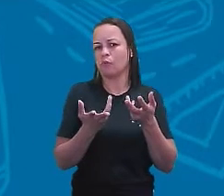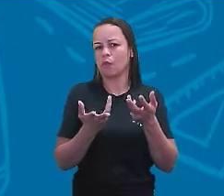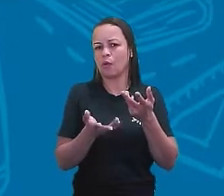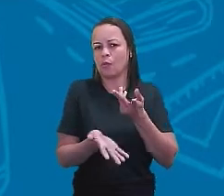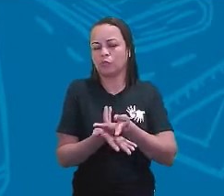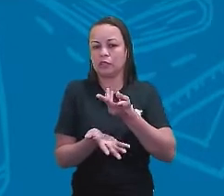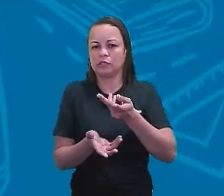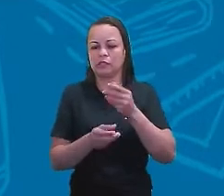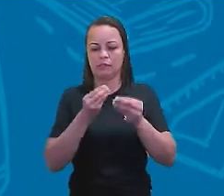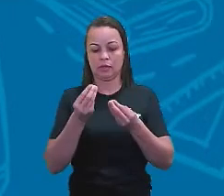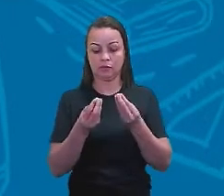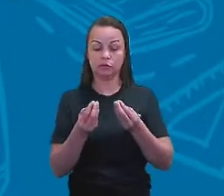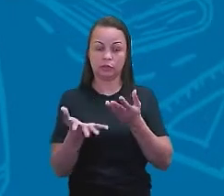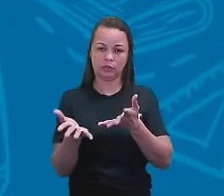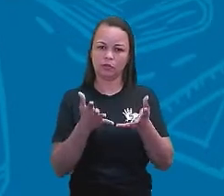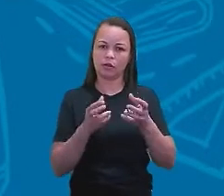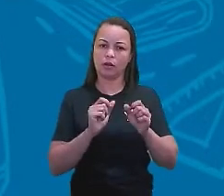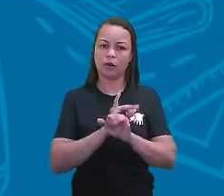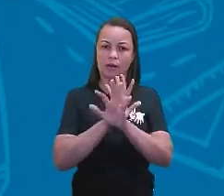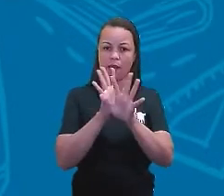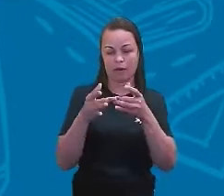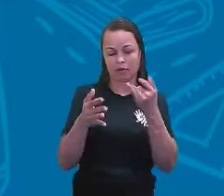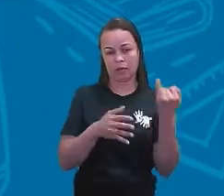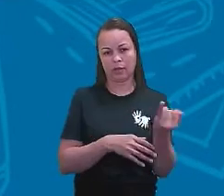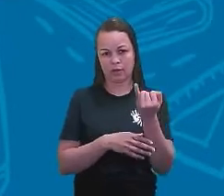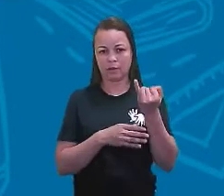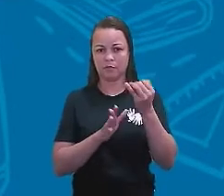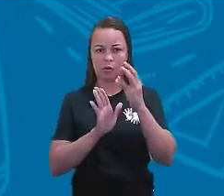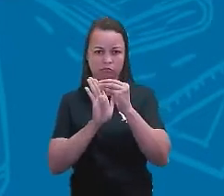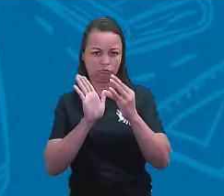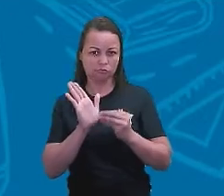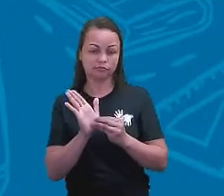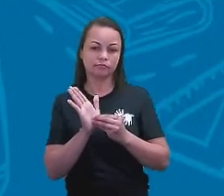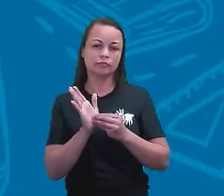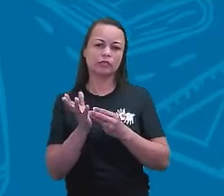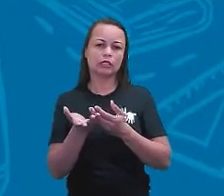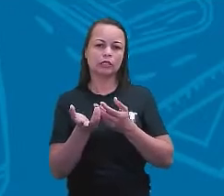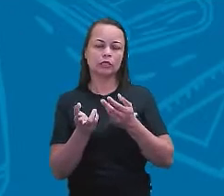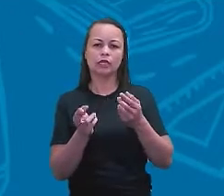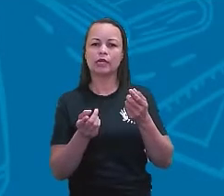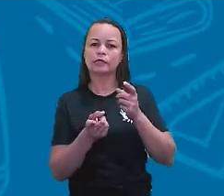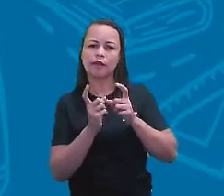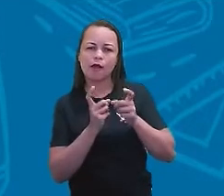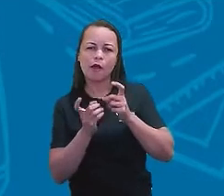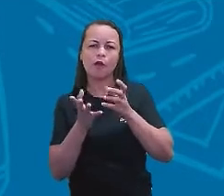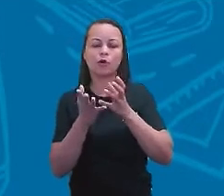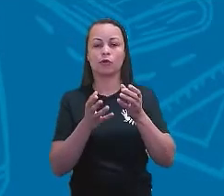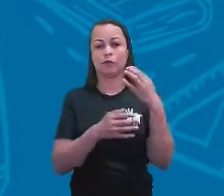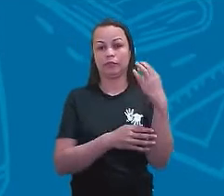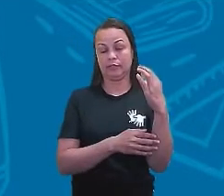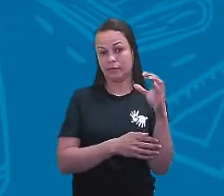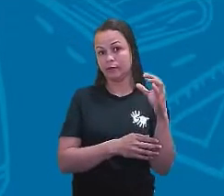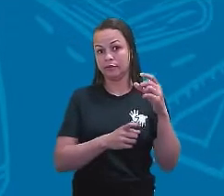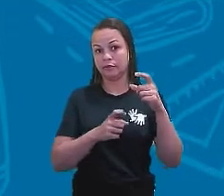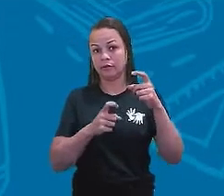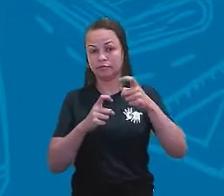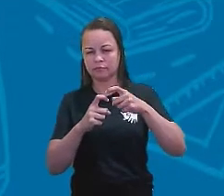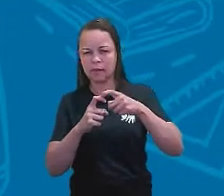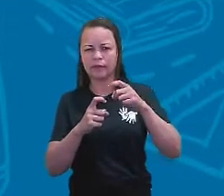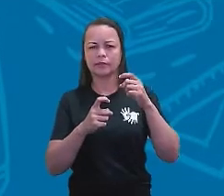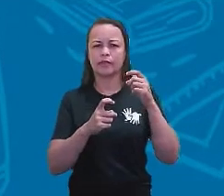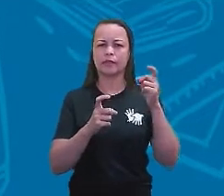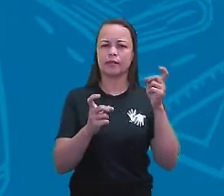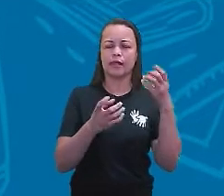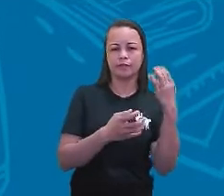falei para vocês, esse assunto tem tudo a ver com um conteúdo que é muito importante. Dialoga com as ciências farmacêuticas e a ciência médica, né?